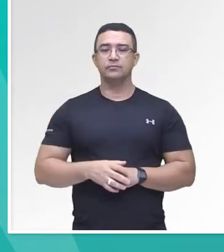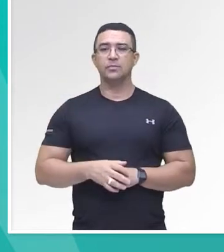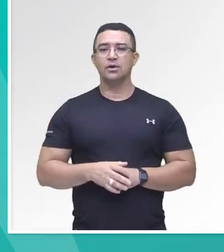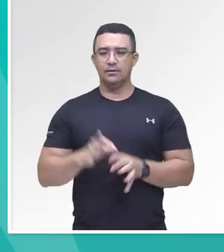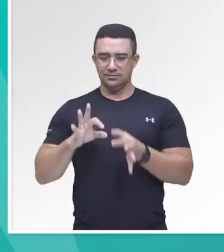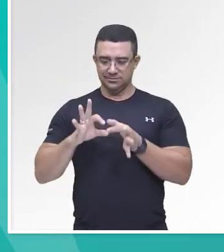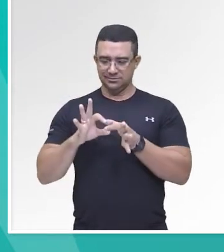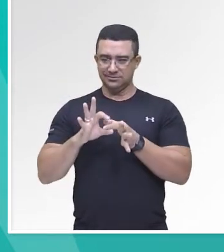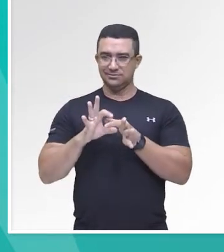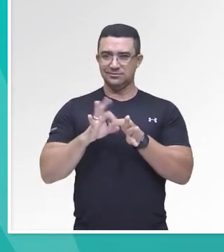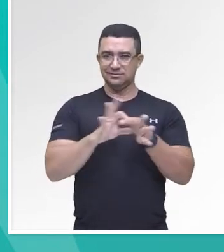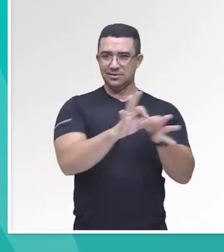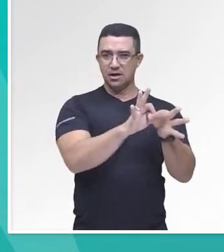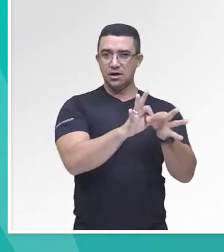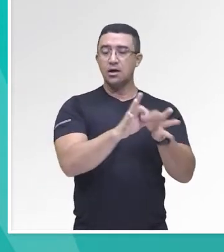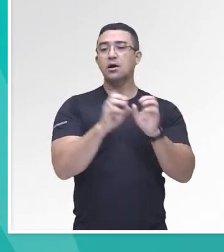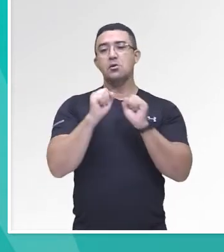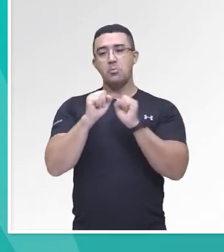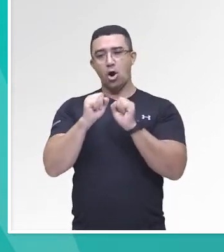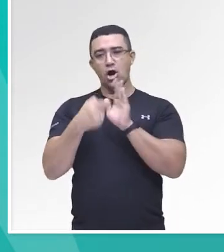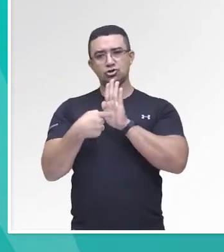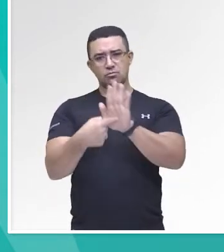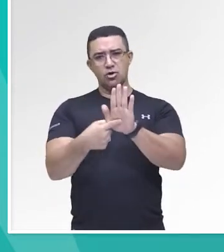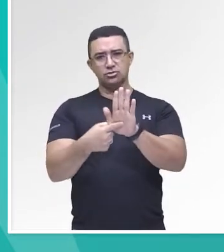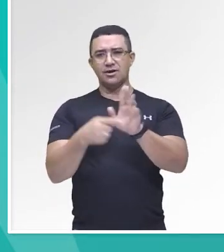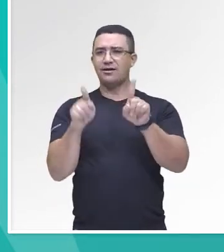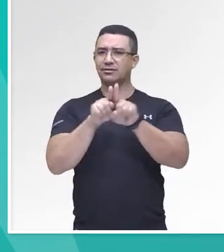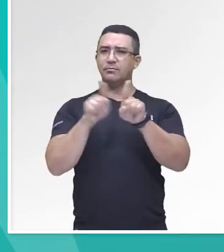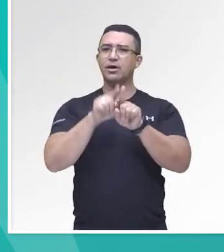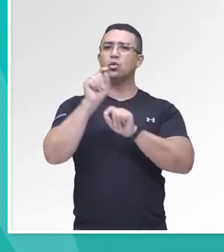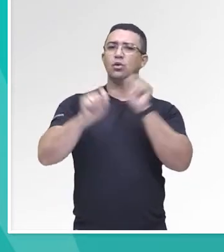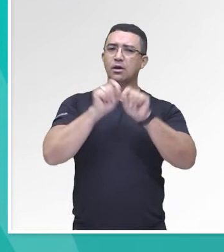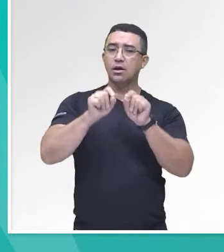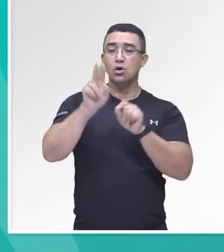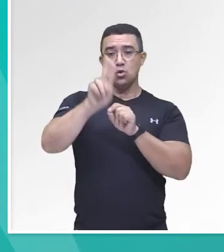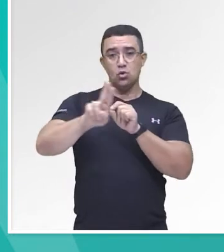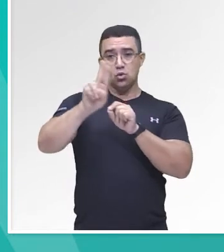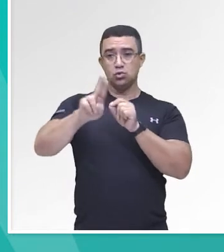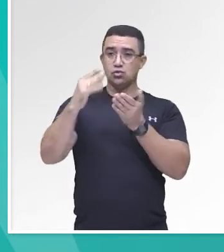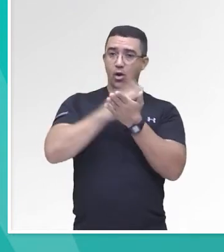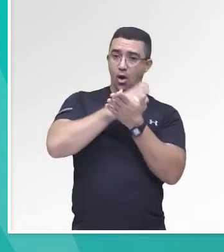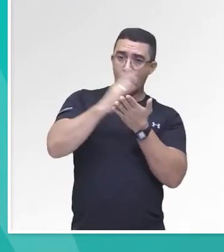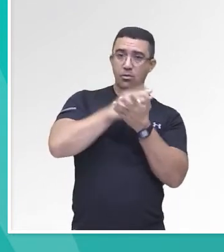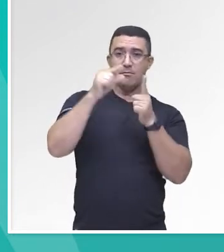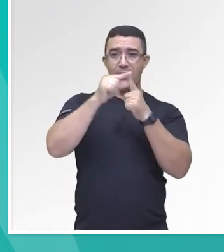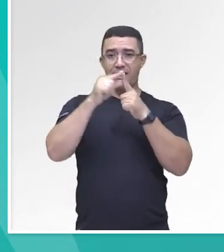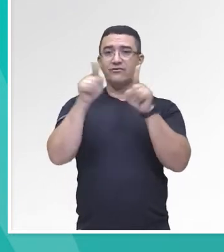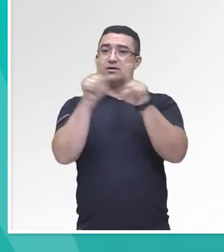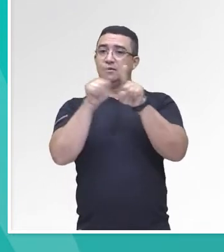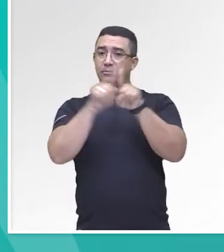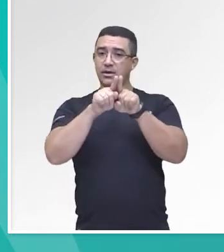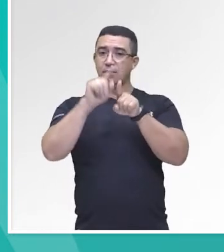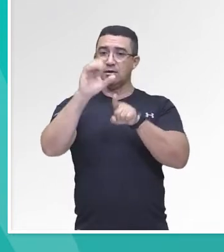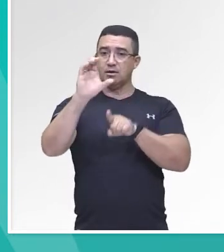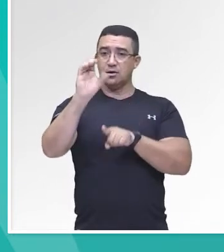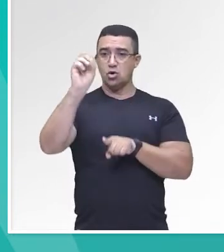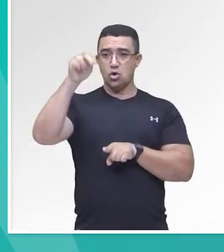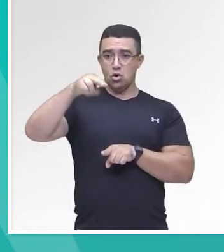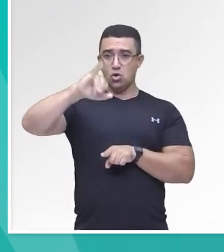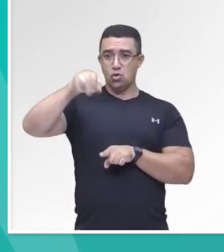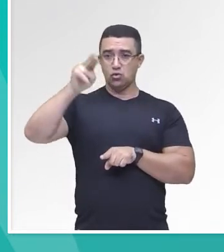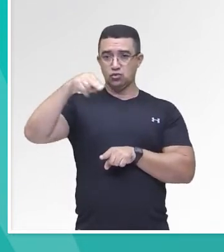ser expresso por conjunções e pelo uso de determinadas palavras, ou pode ser inferido a partir